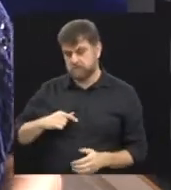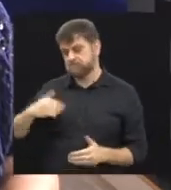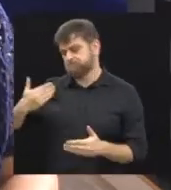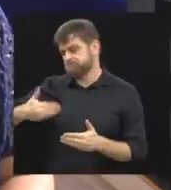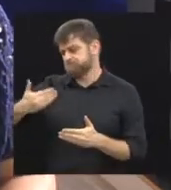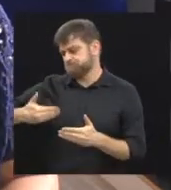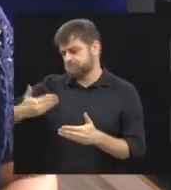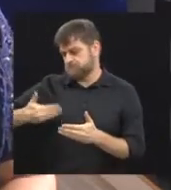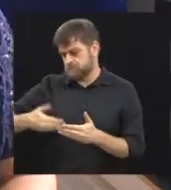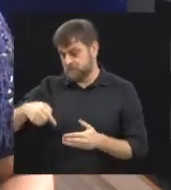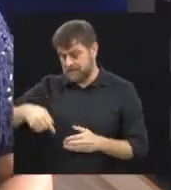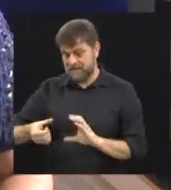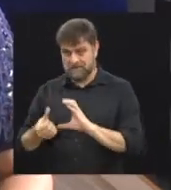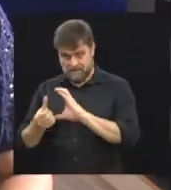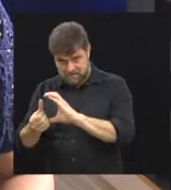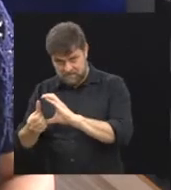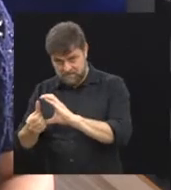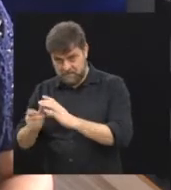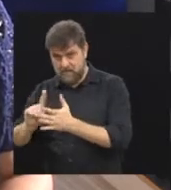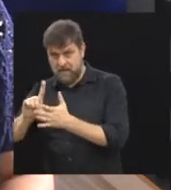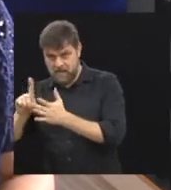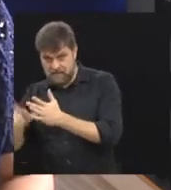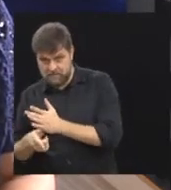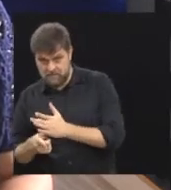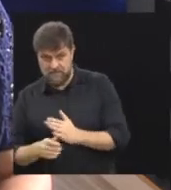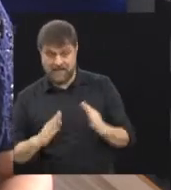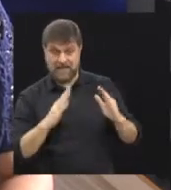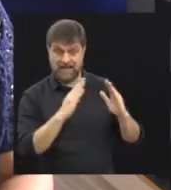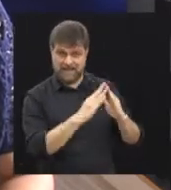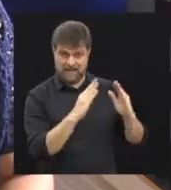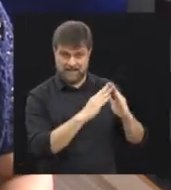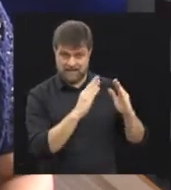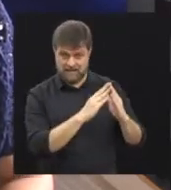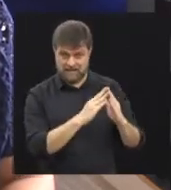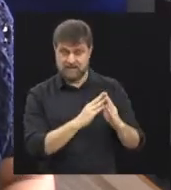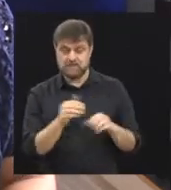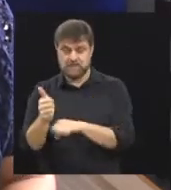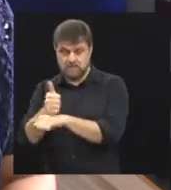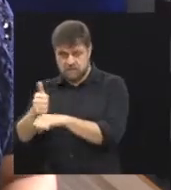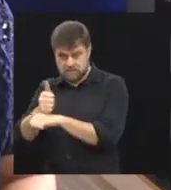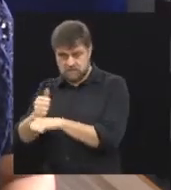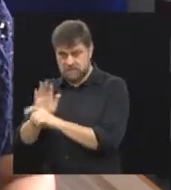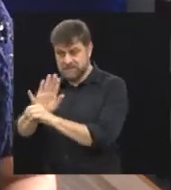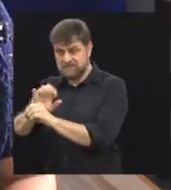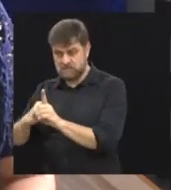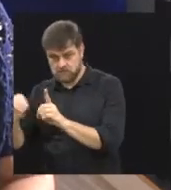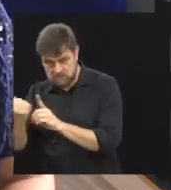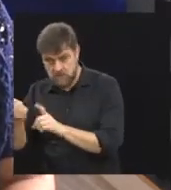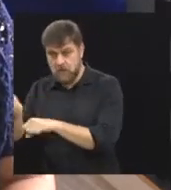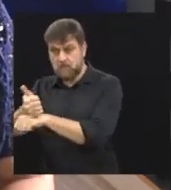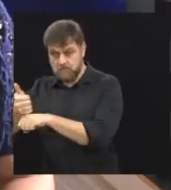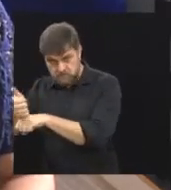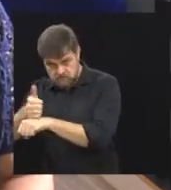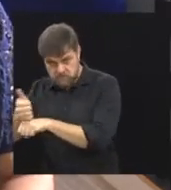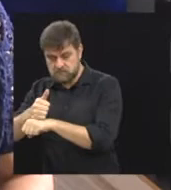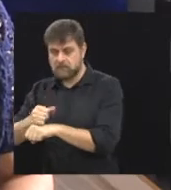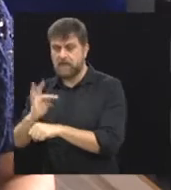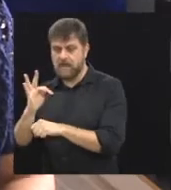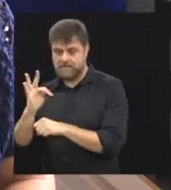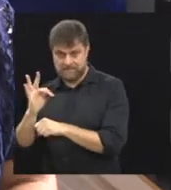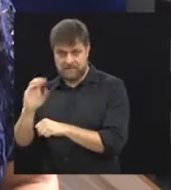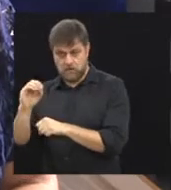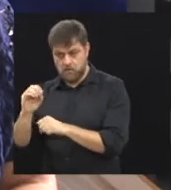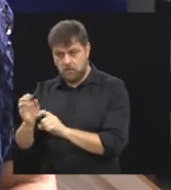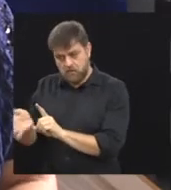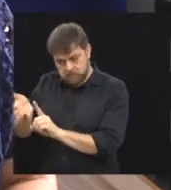do atendimento aqui na casa, elas vão até, não só a assistente social, mas todas as outras técnicas, a TO,